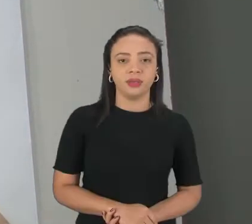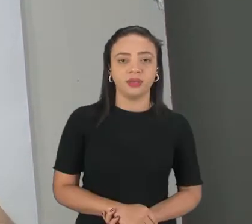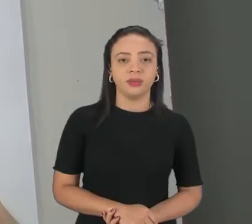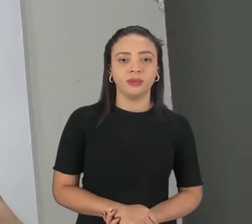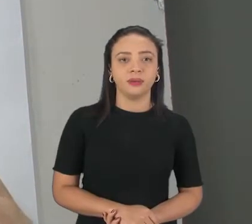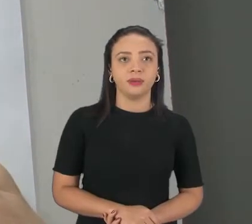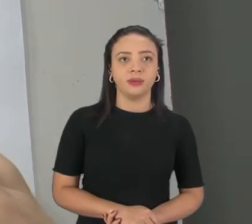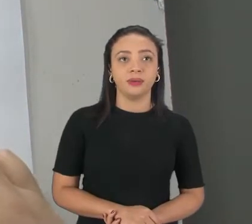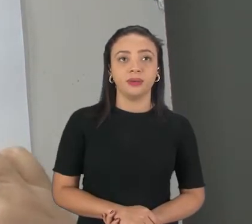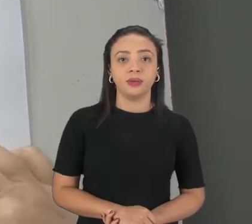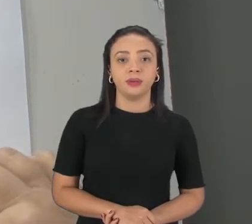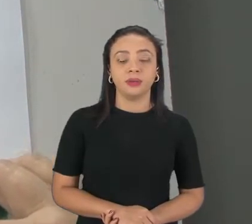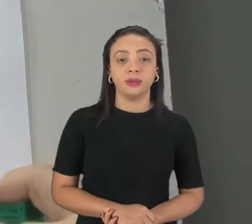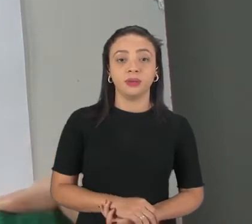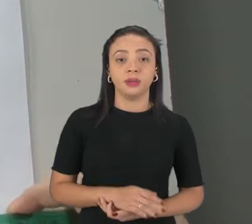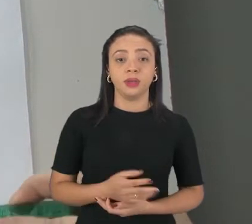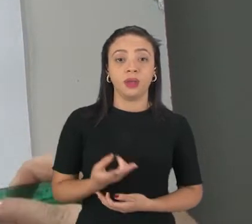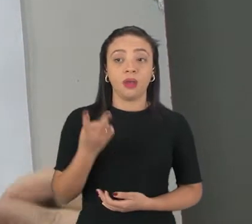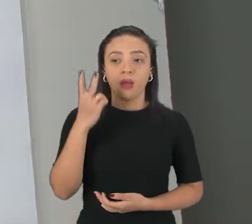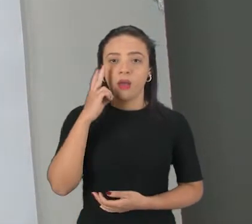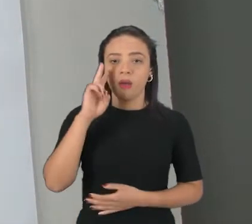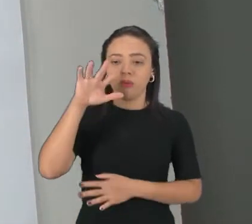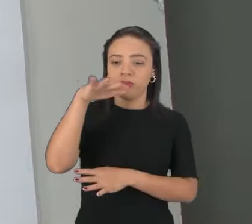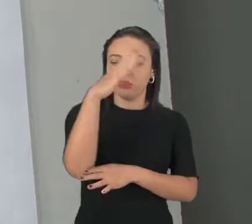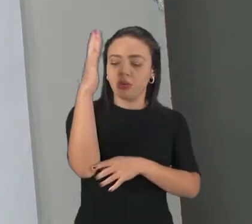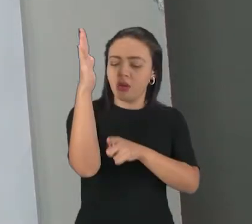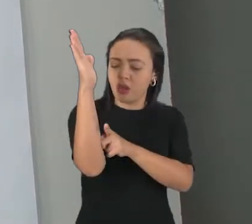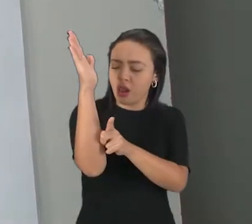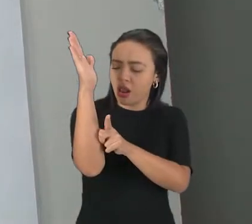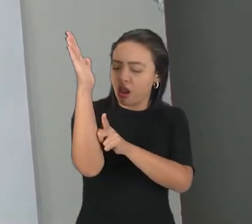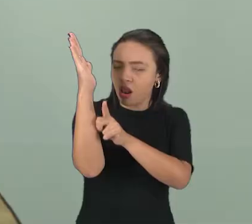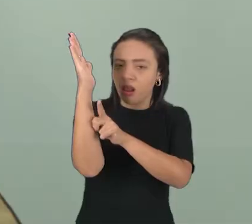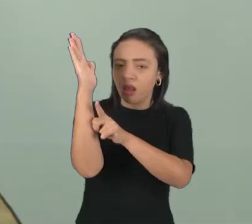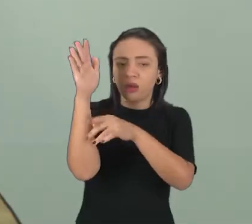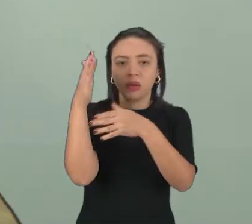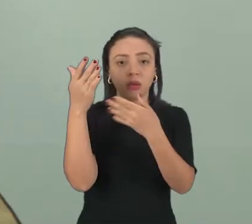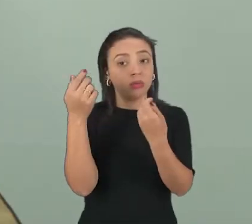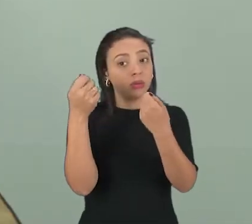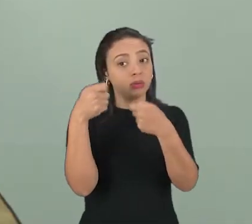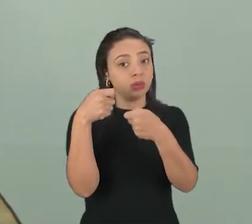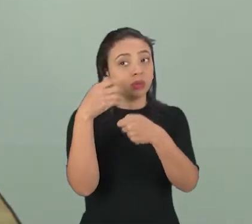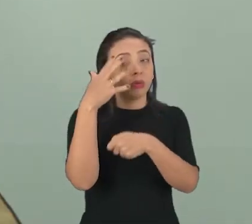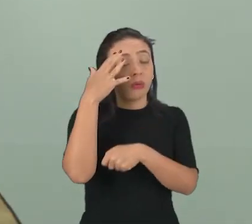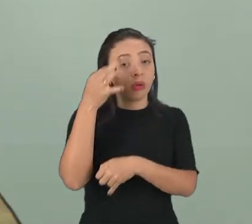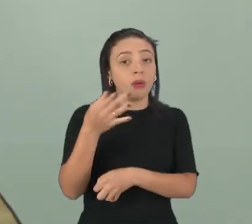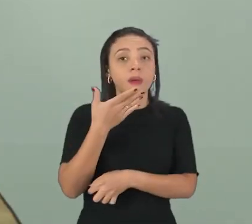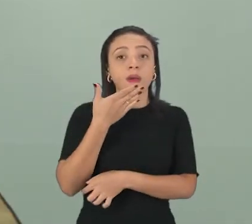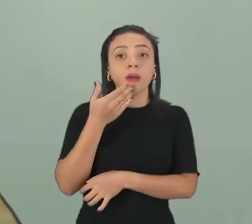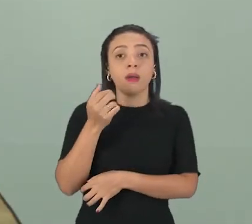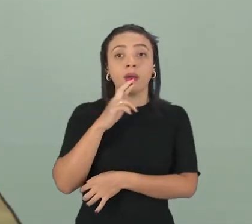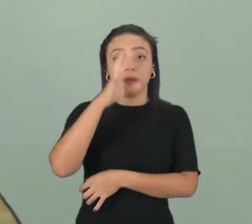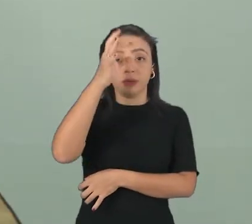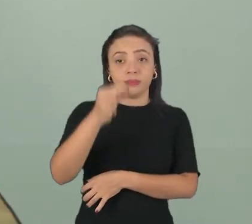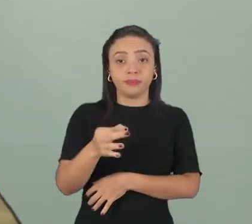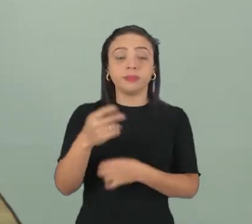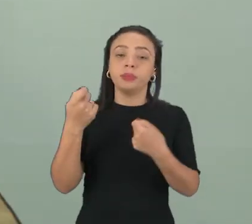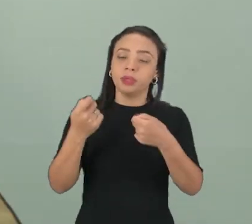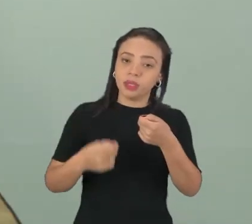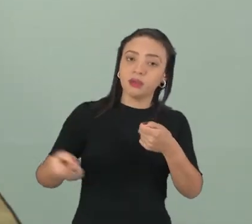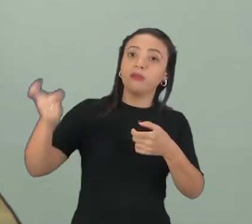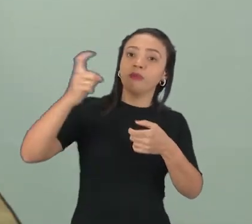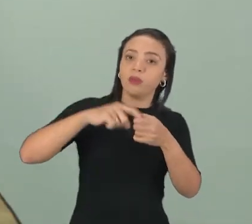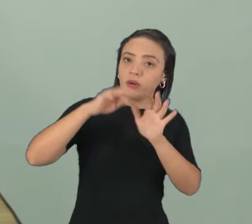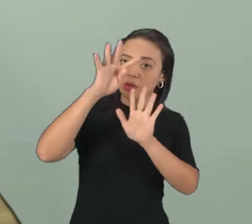D, viu espinhos no meio do mato. Para a gente poder entender qual alternativa, a gente tem que voltar aqui